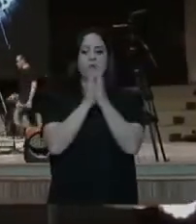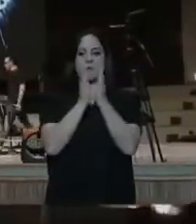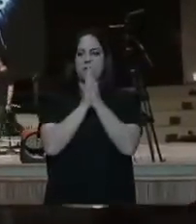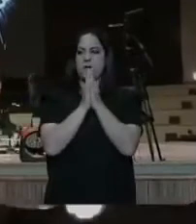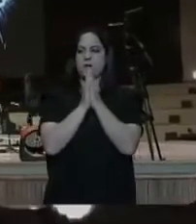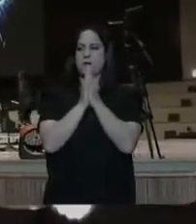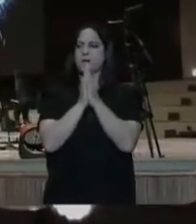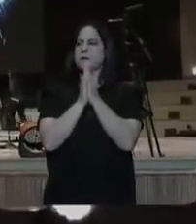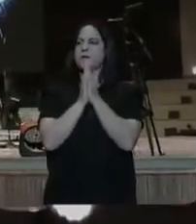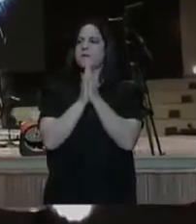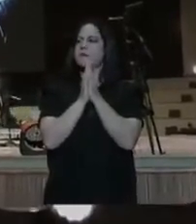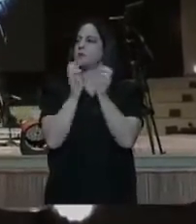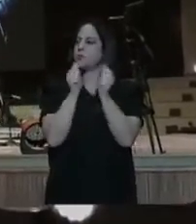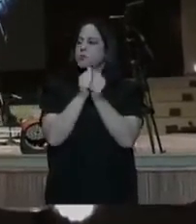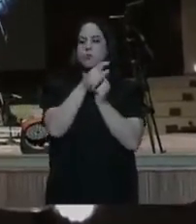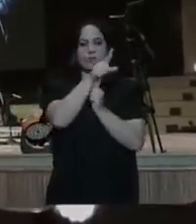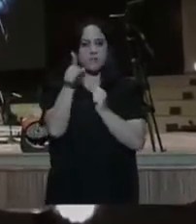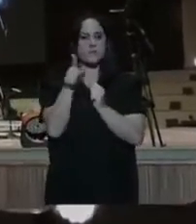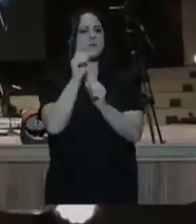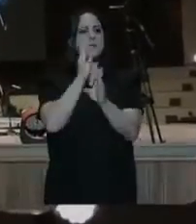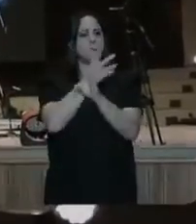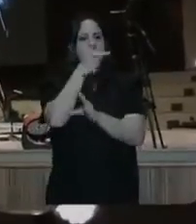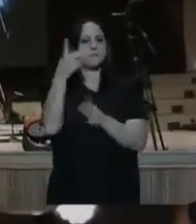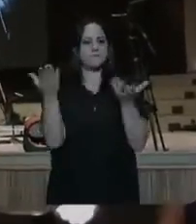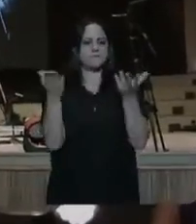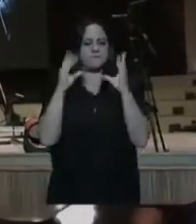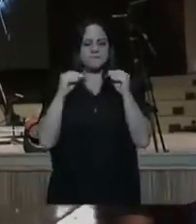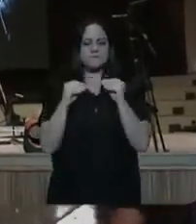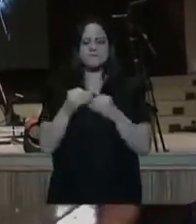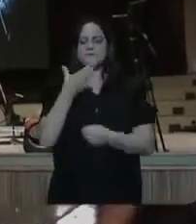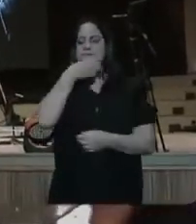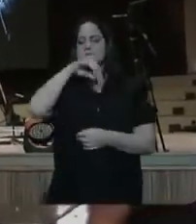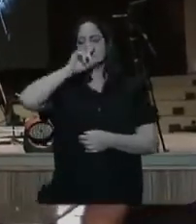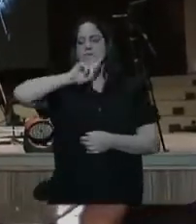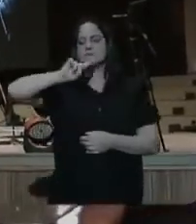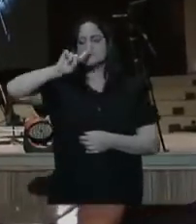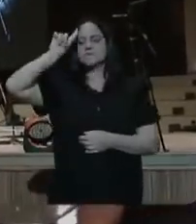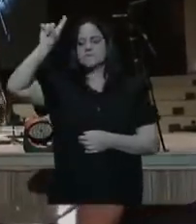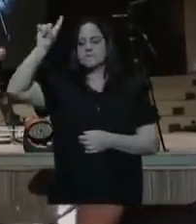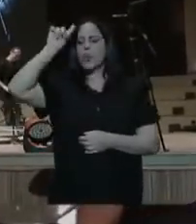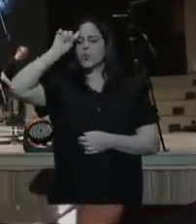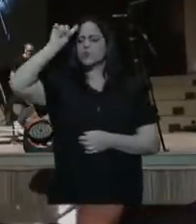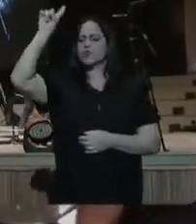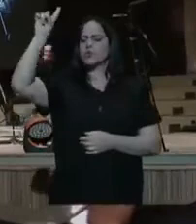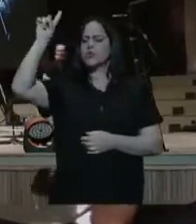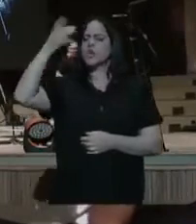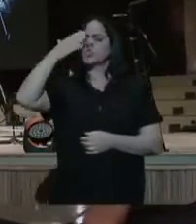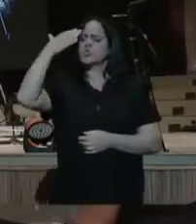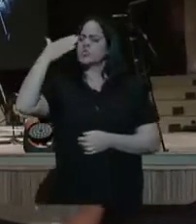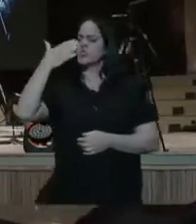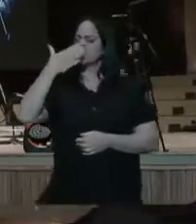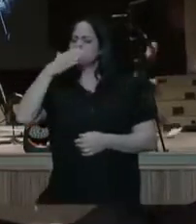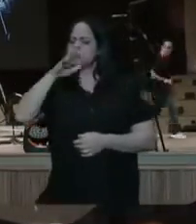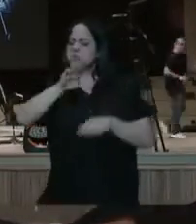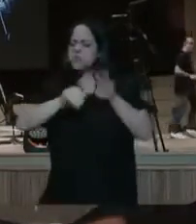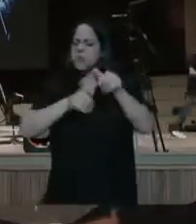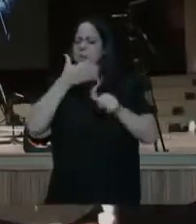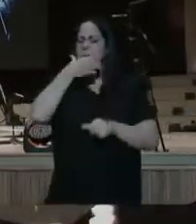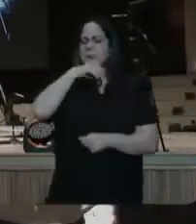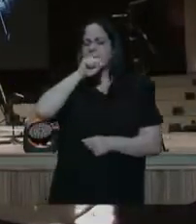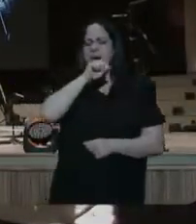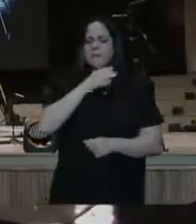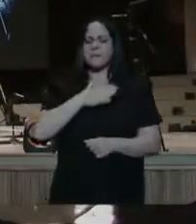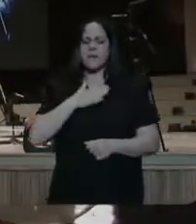com você e por você nessa noite o pai assim como um dia o senhor chamou meu pai ea mim pastor